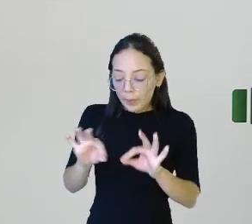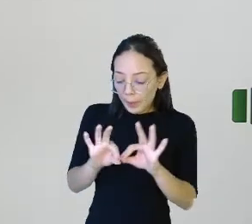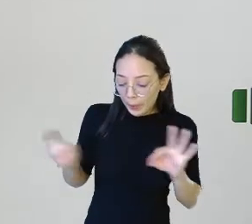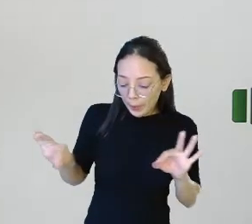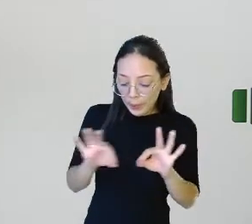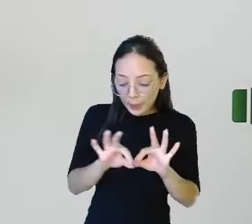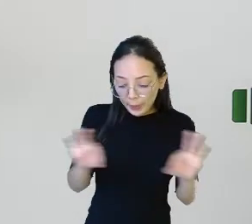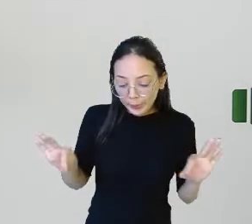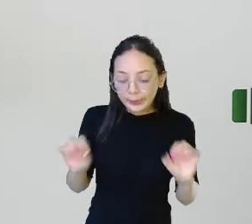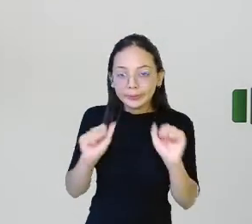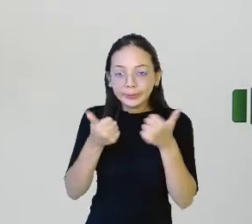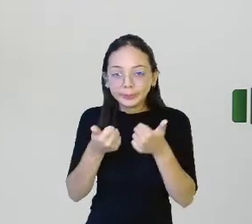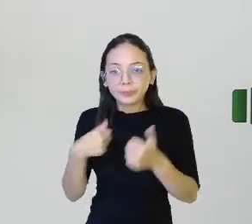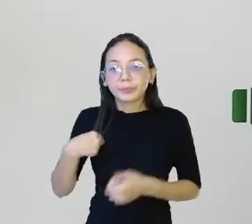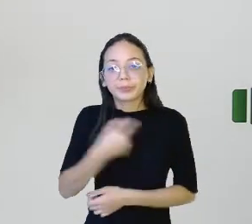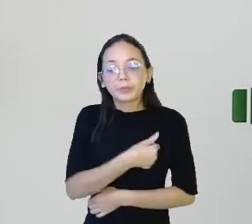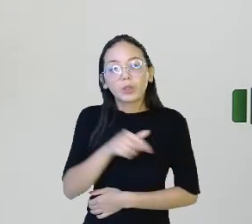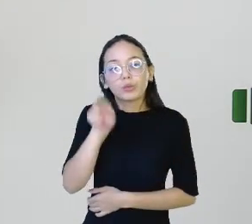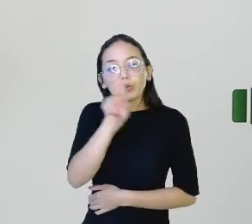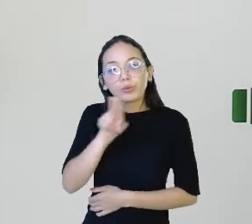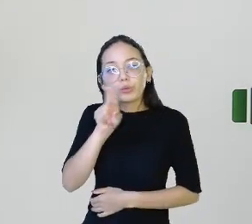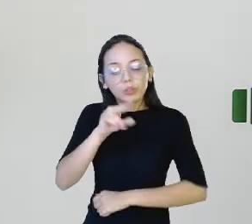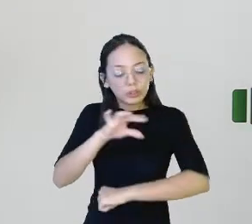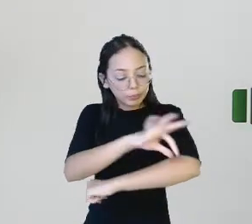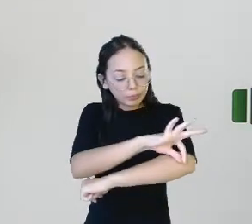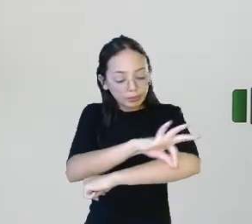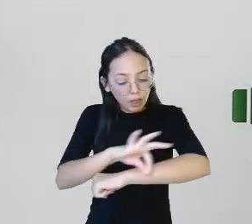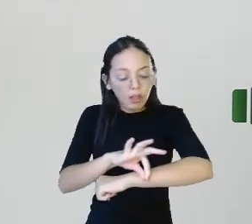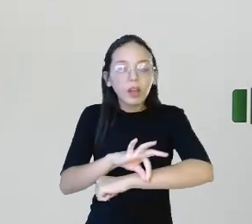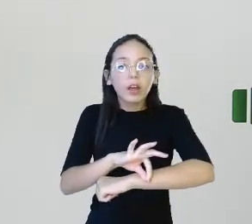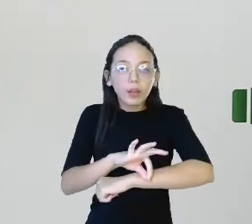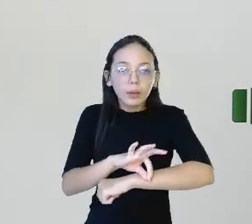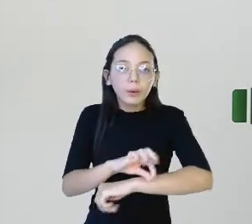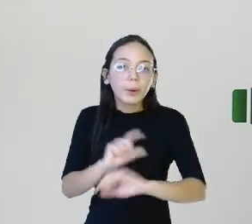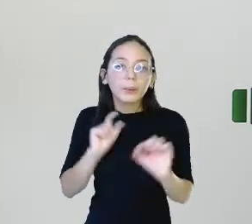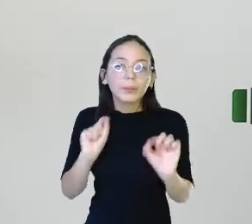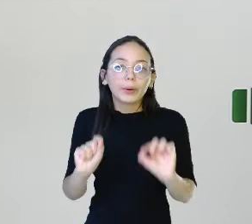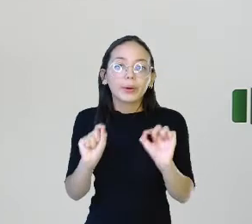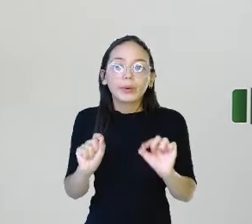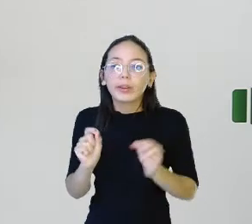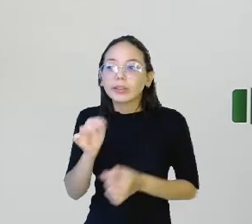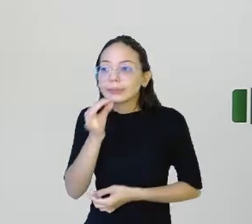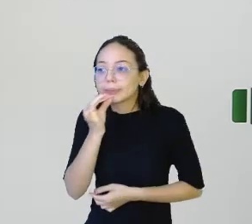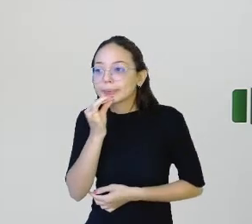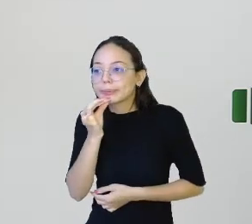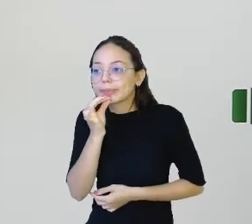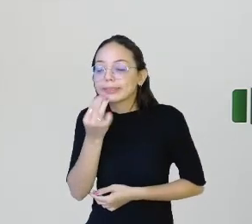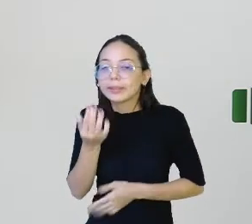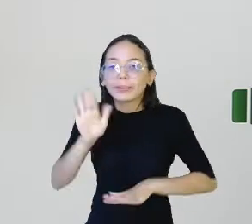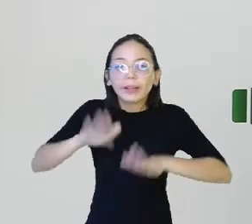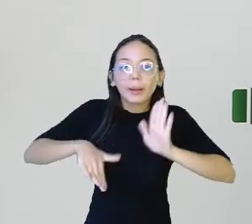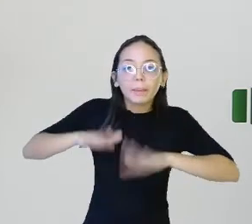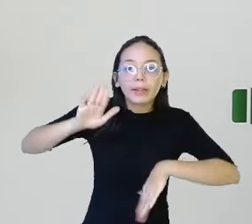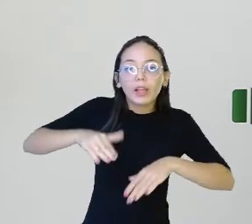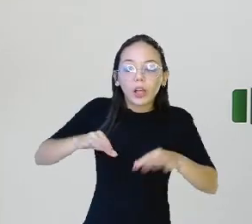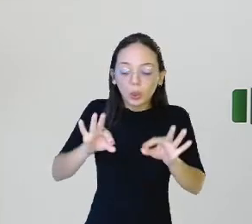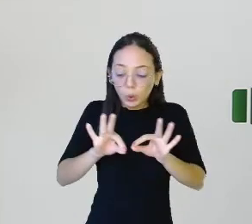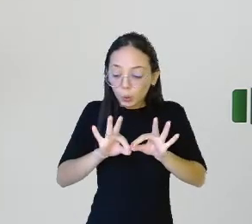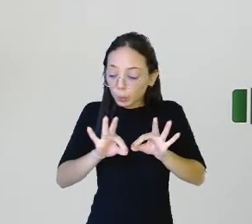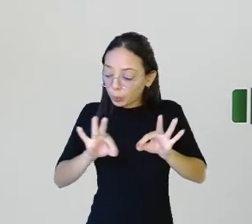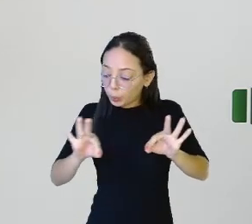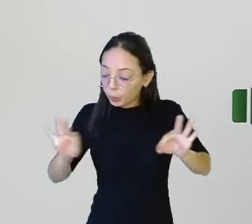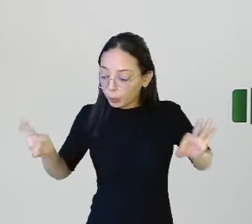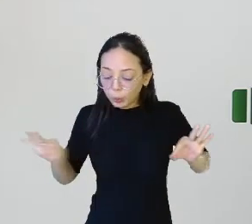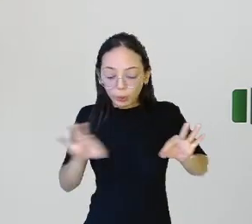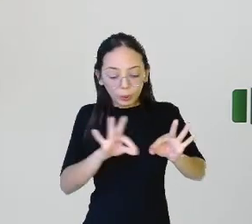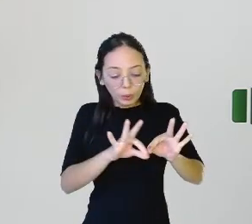certo? A gente utiliza normalmente a régua para fazer medições. Dependendo do tamanho da régua,